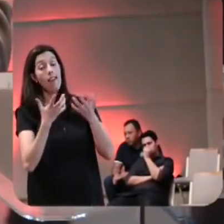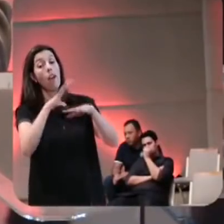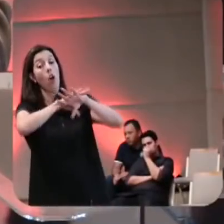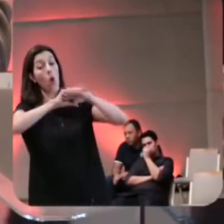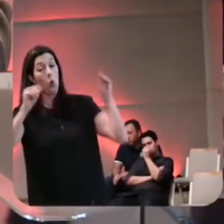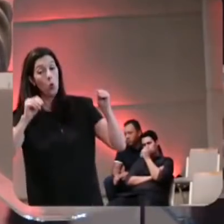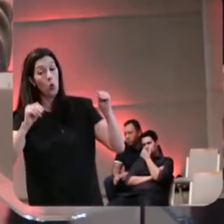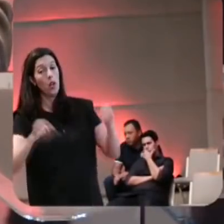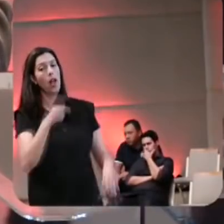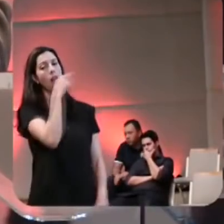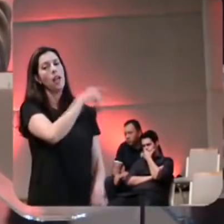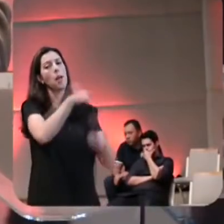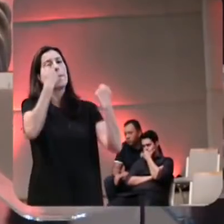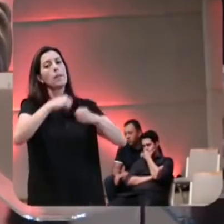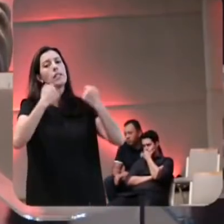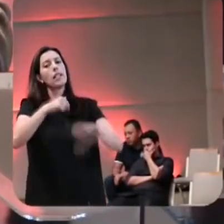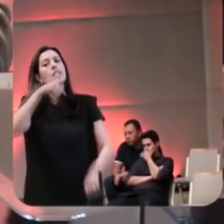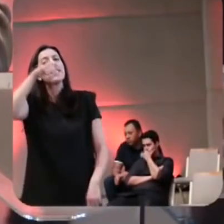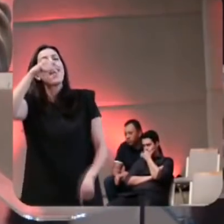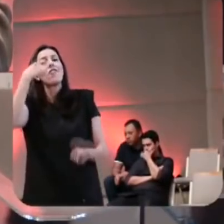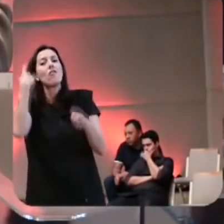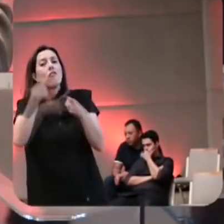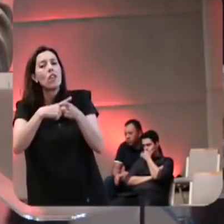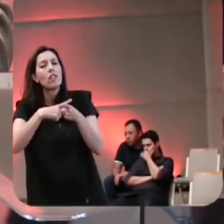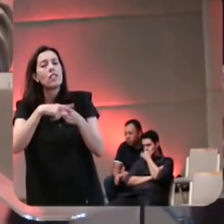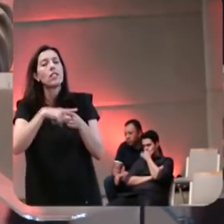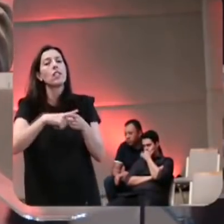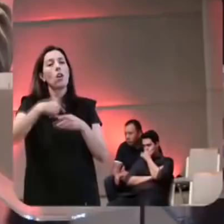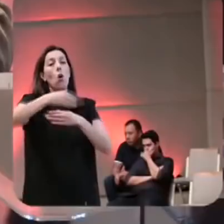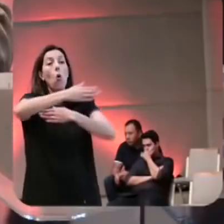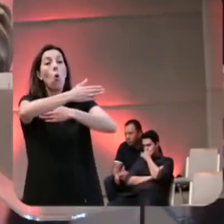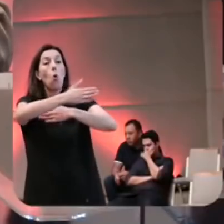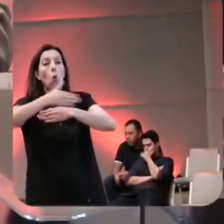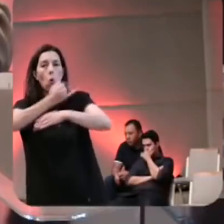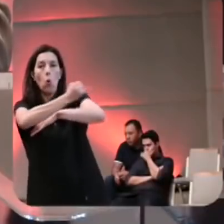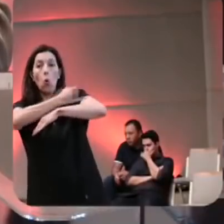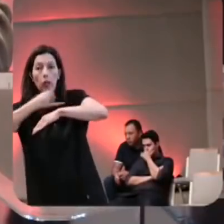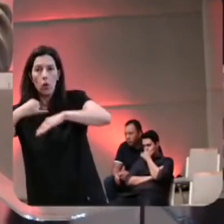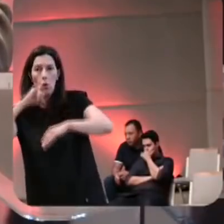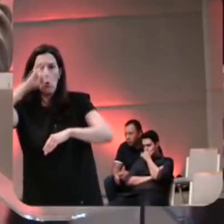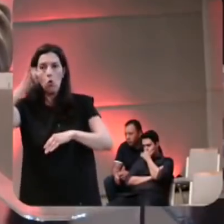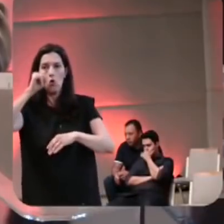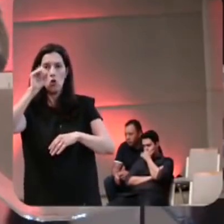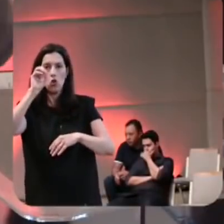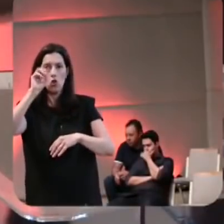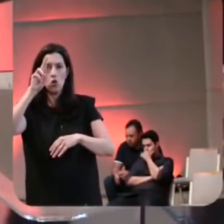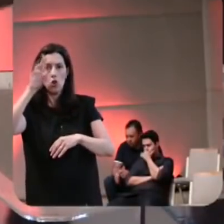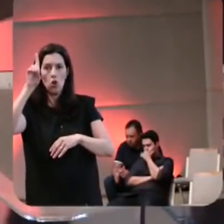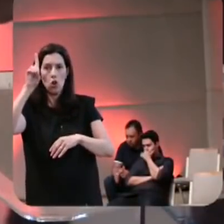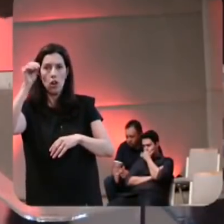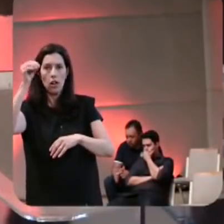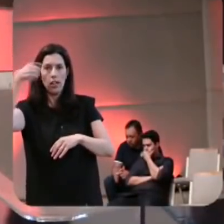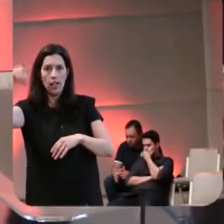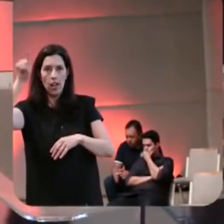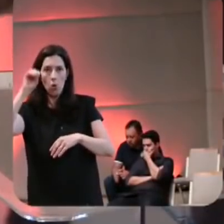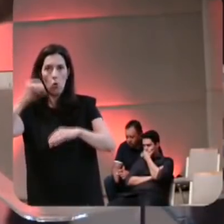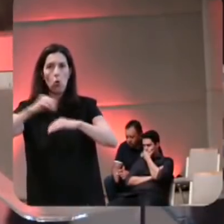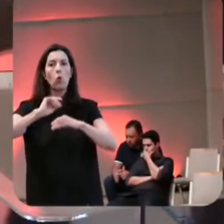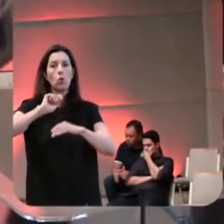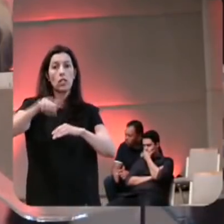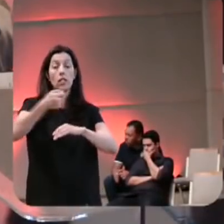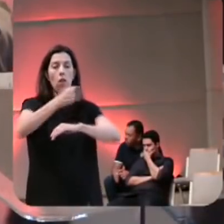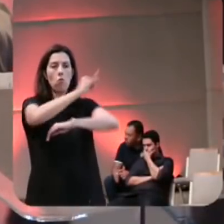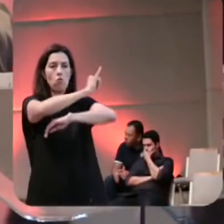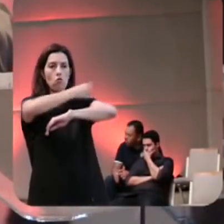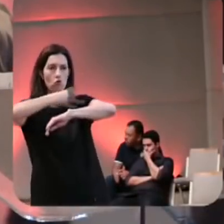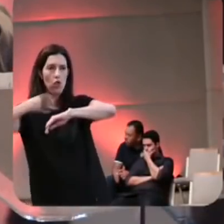curado. Ele fica indignado. Tem rios melhores na Síria. Eu vou mergulhar nesse riozinho